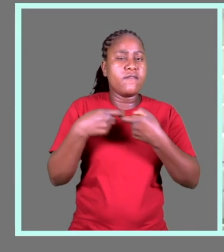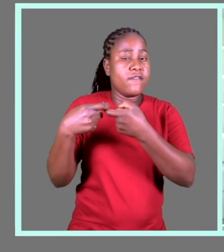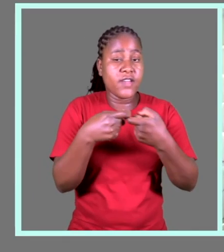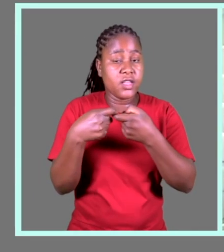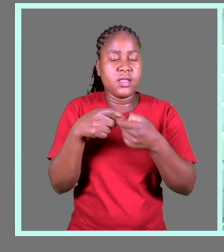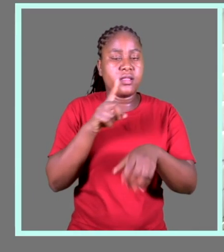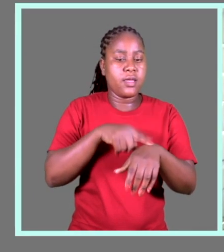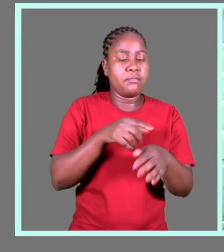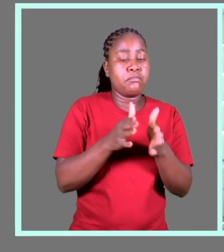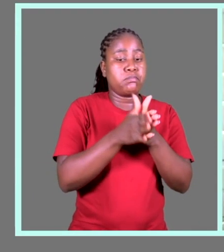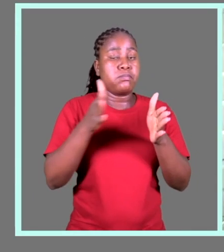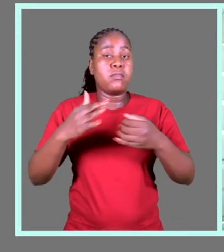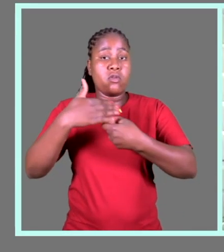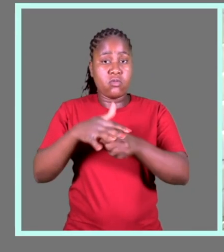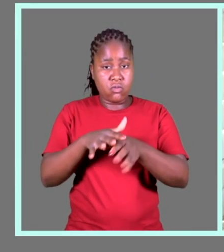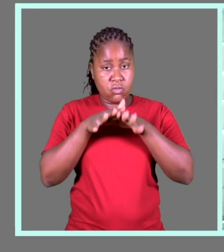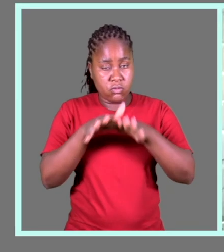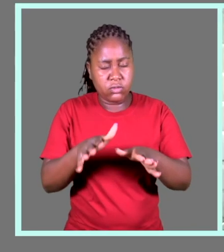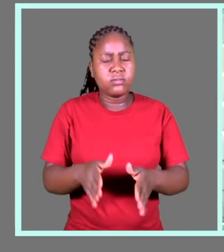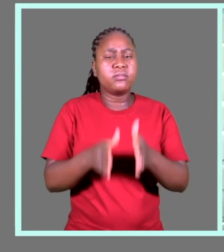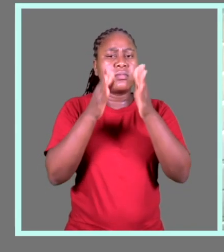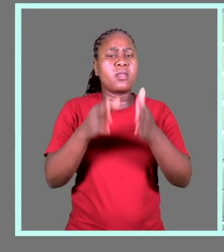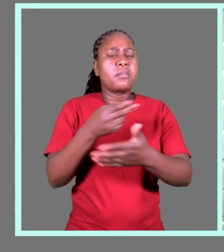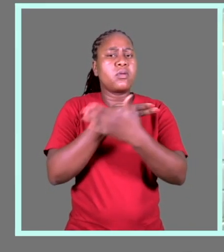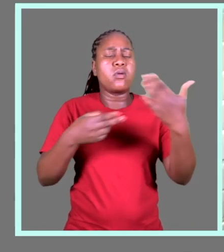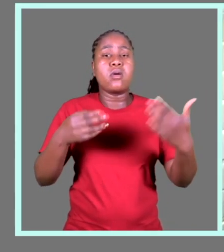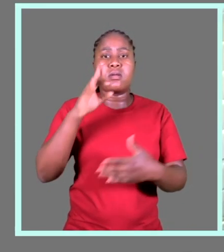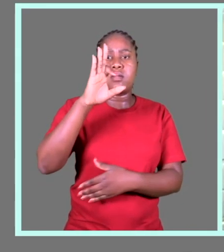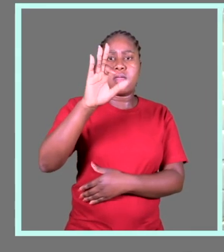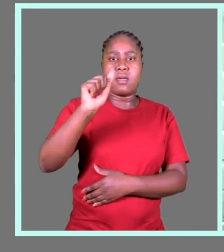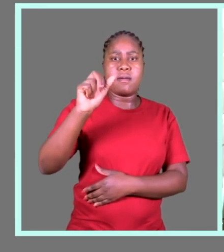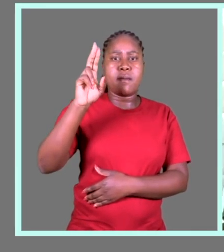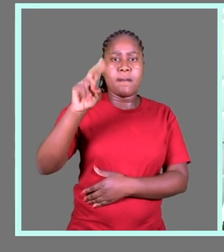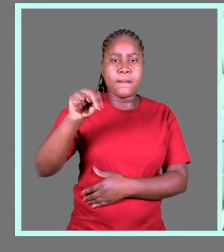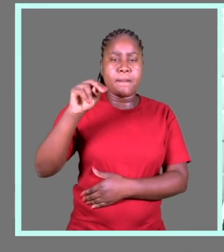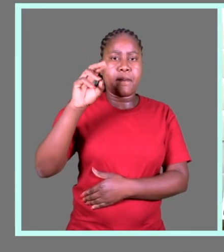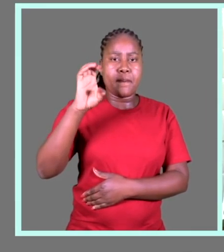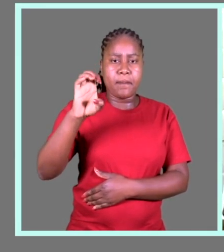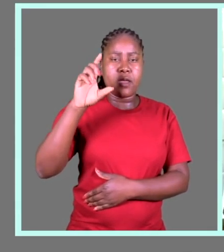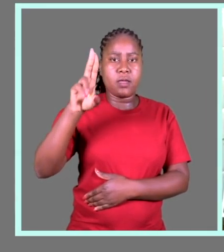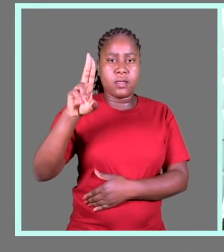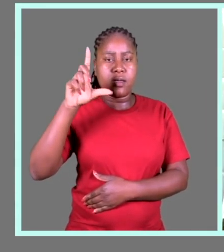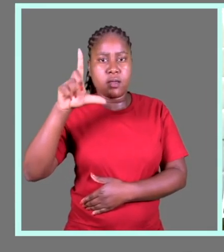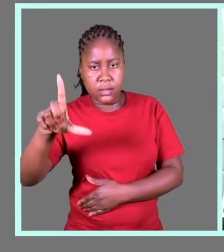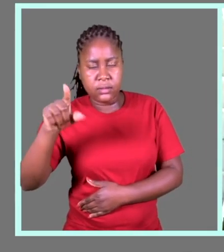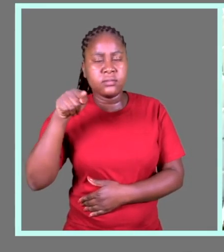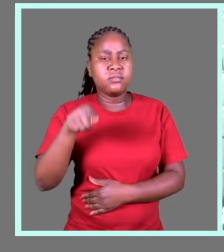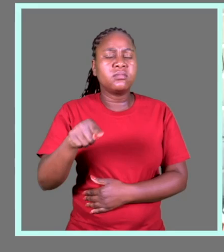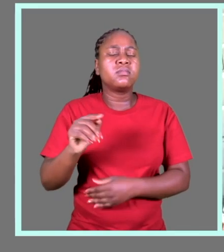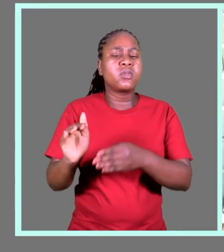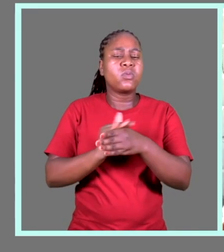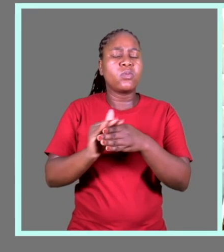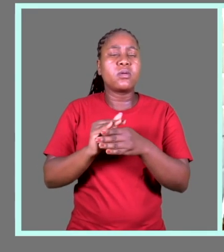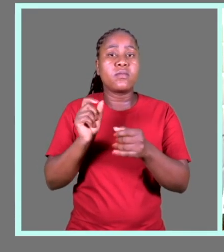família em tempo de pandemia da Covid-19. Fanoel conta como aprendeu a